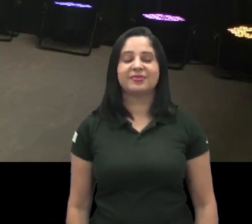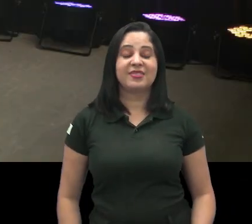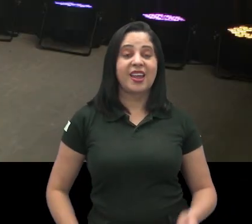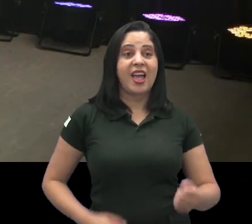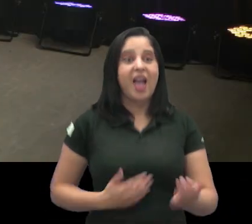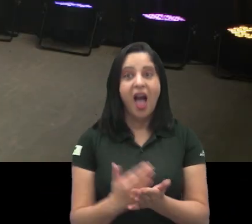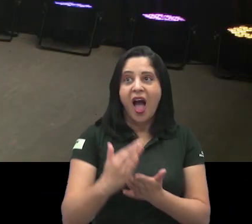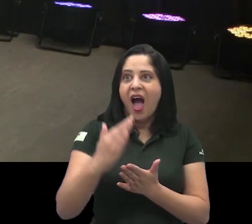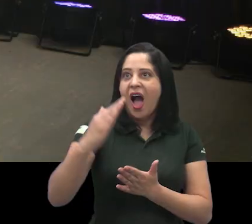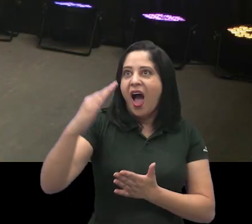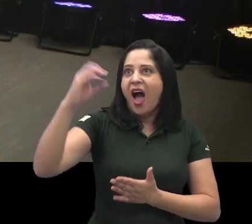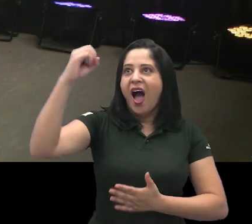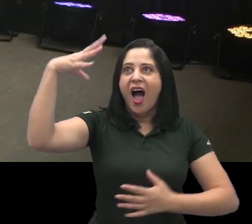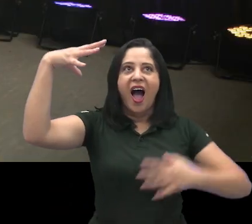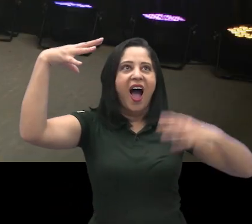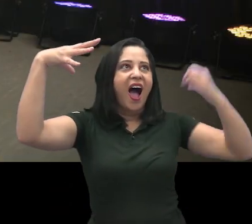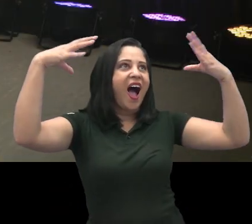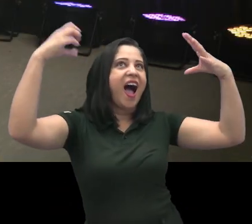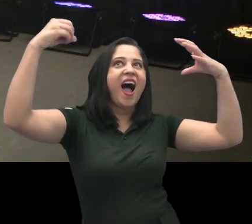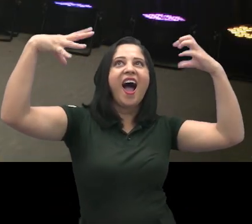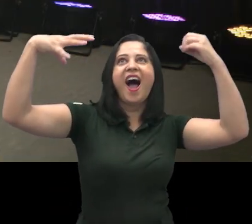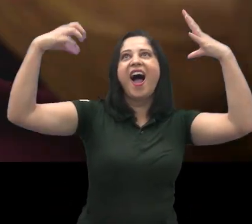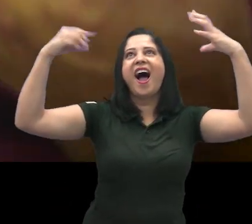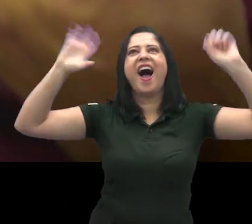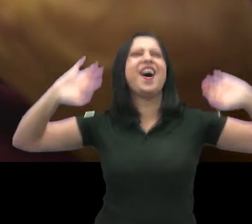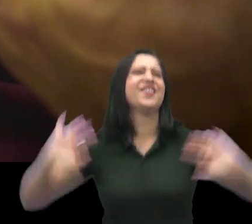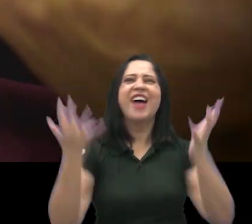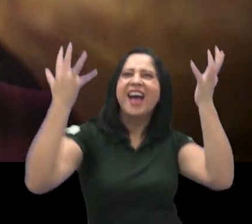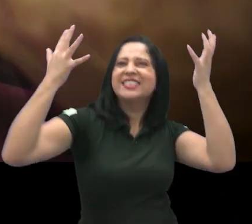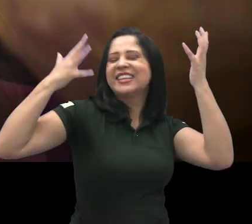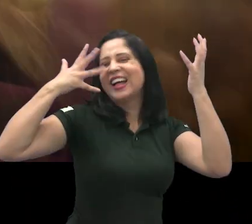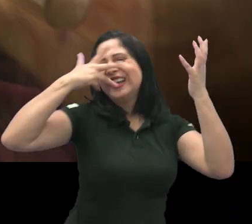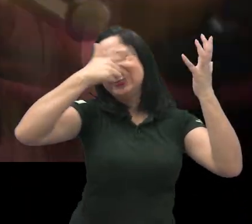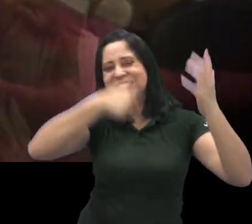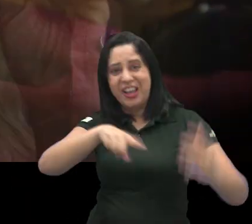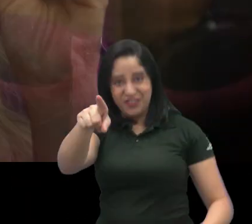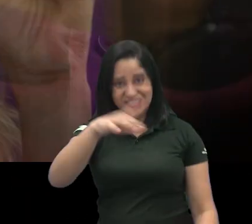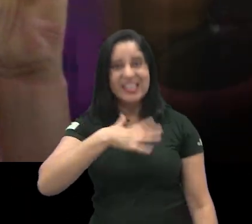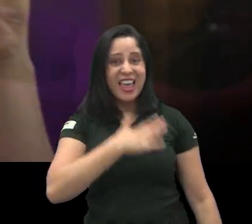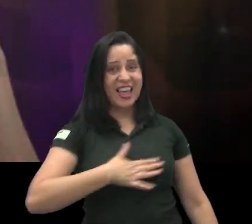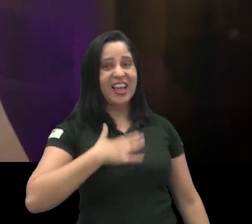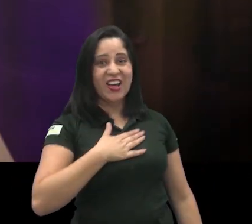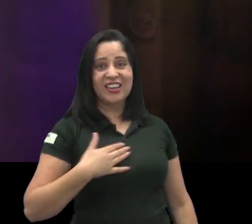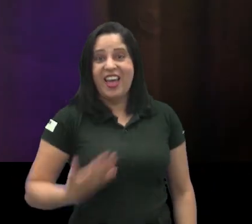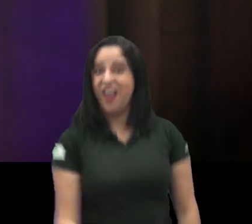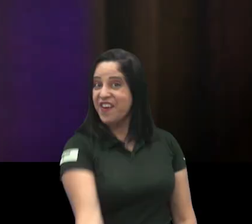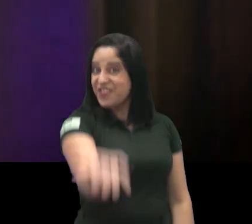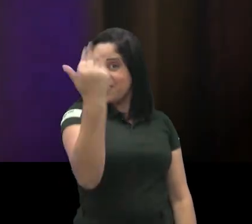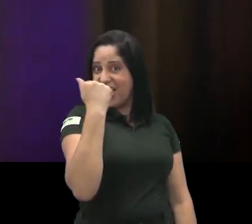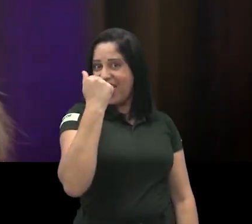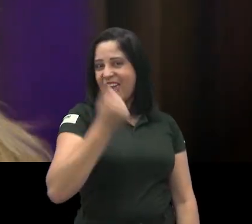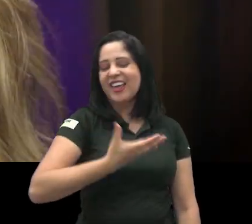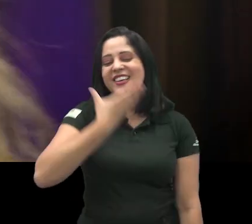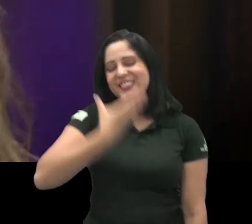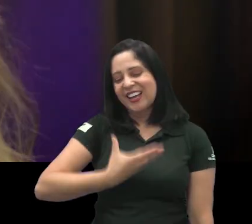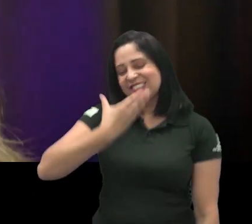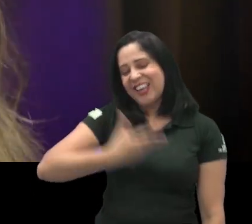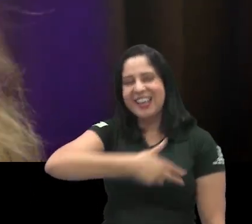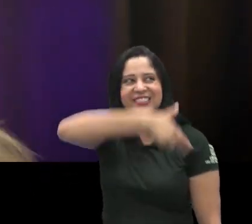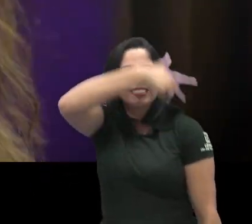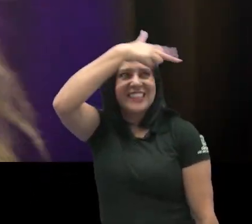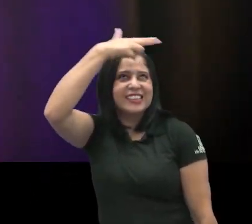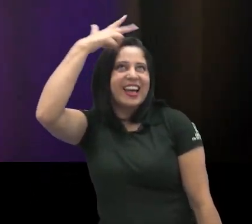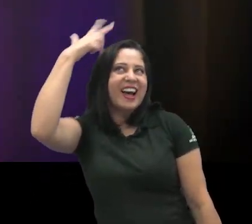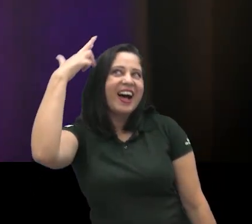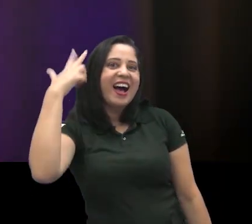Vai começar um brilho no ar, festa tão linda, você vai gostar. Vem que